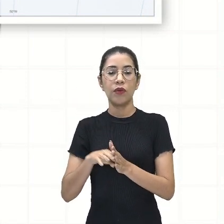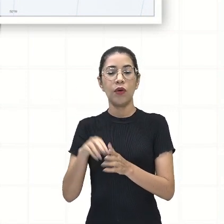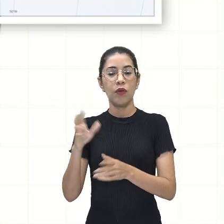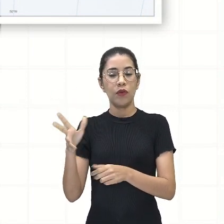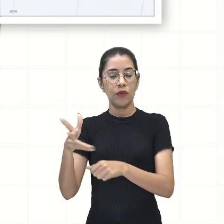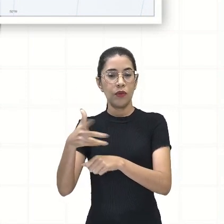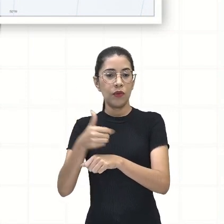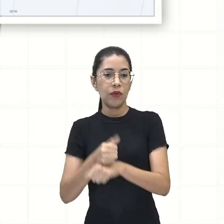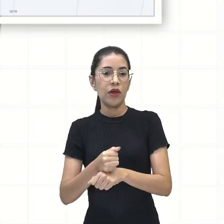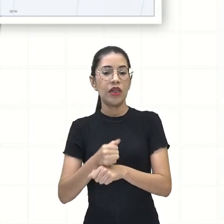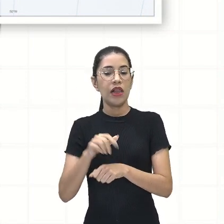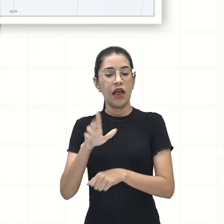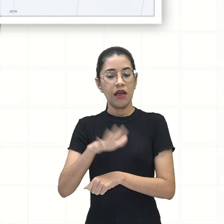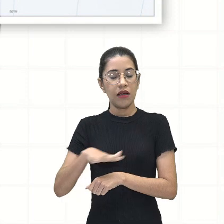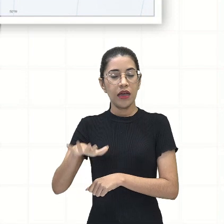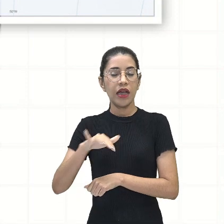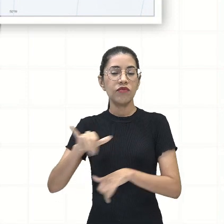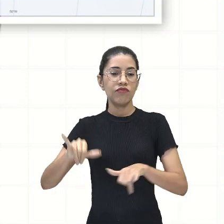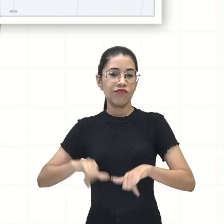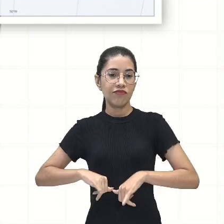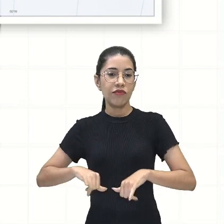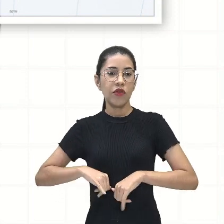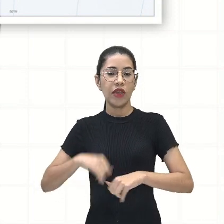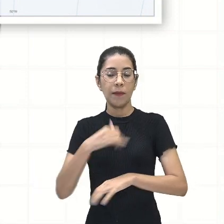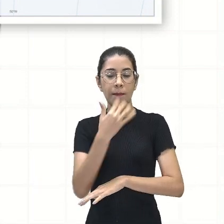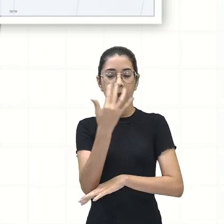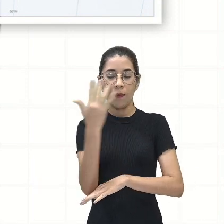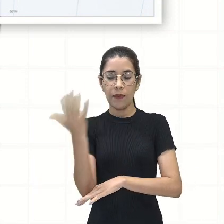área ela vem sofrendo com desmatamento, com